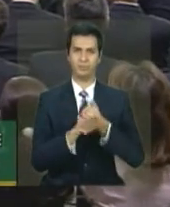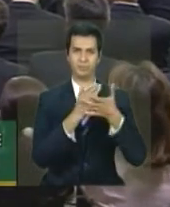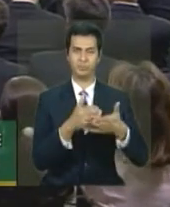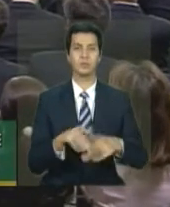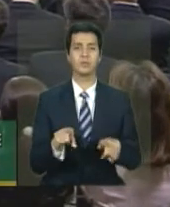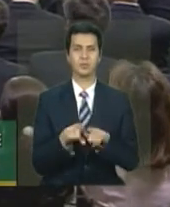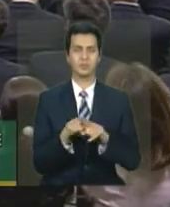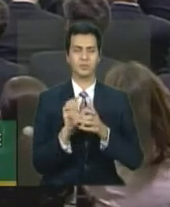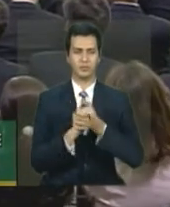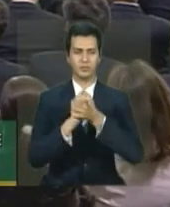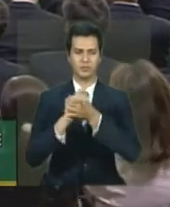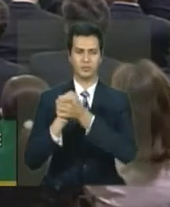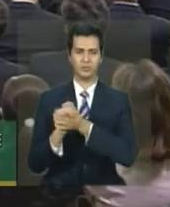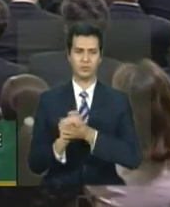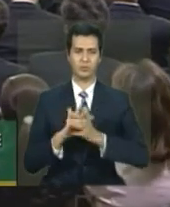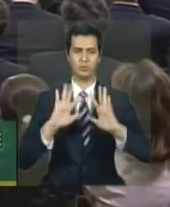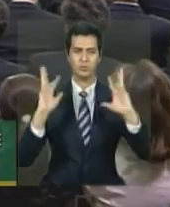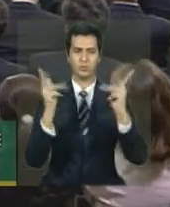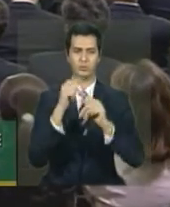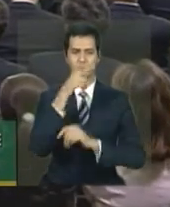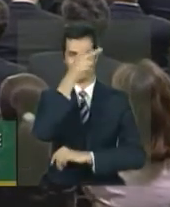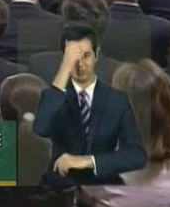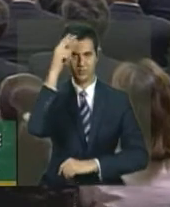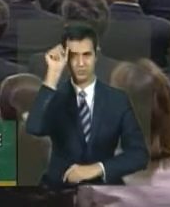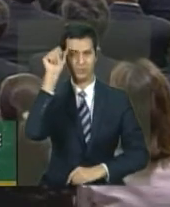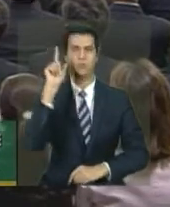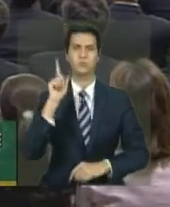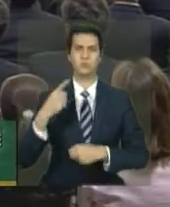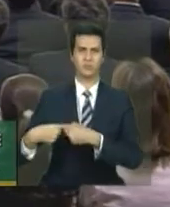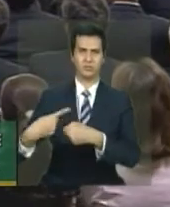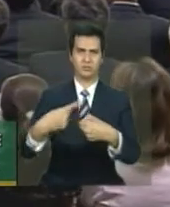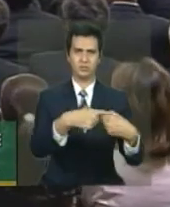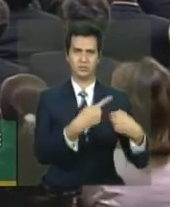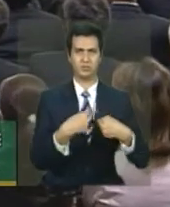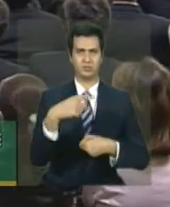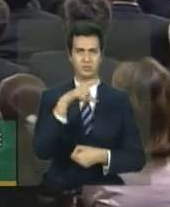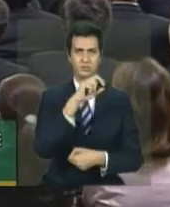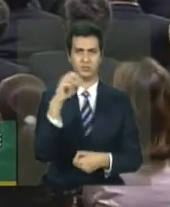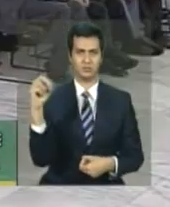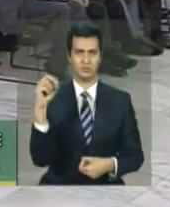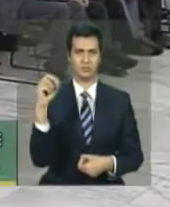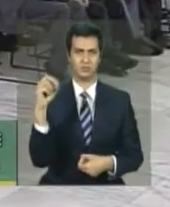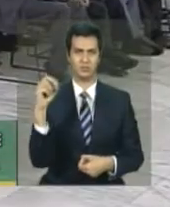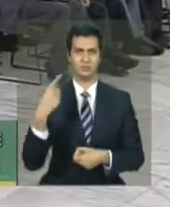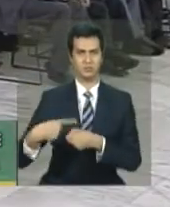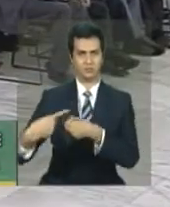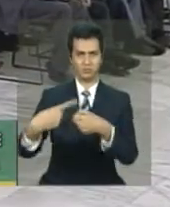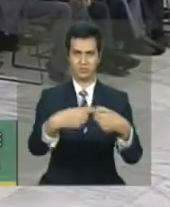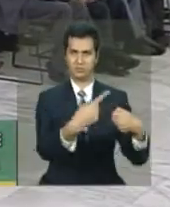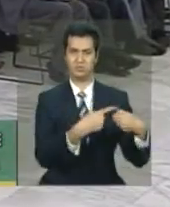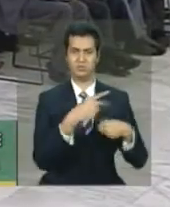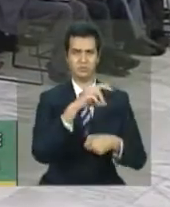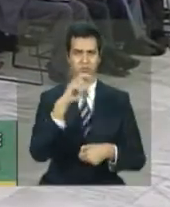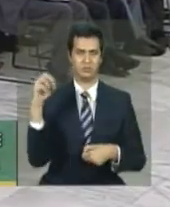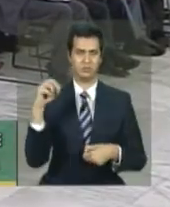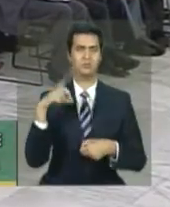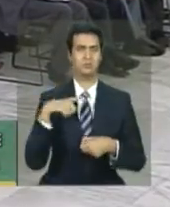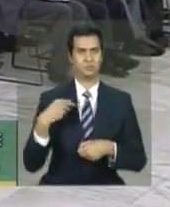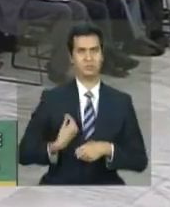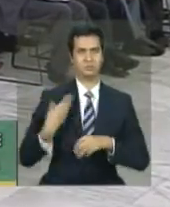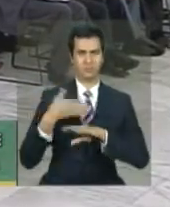as prefeitas e os prefeitos de mais de 500 municípios aqui